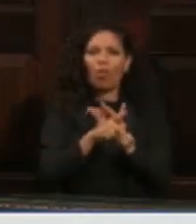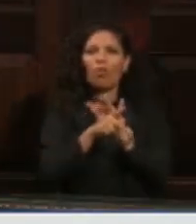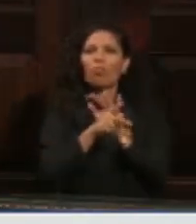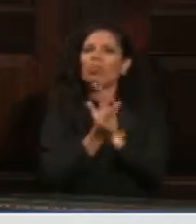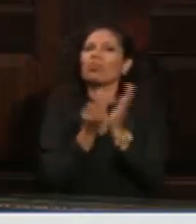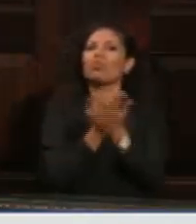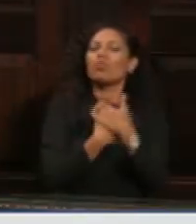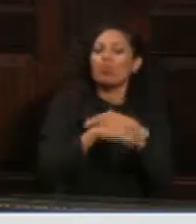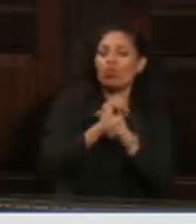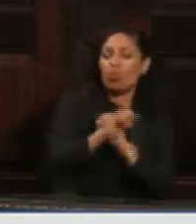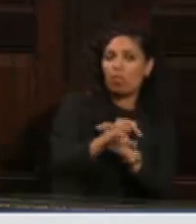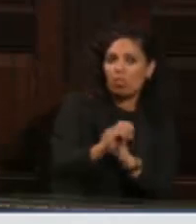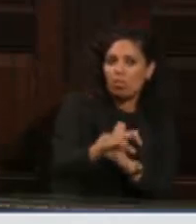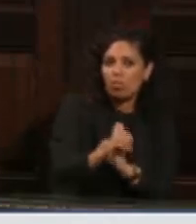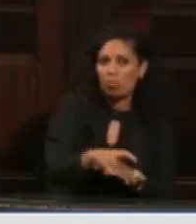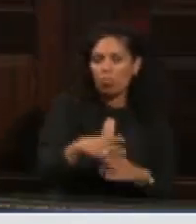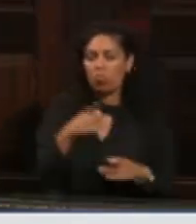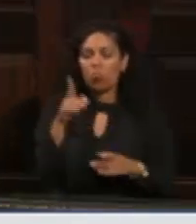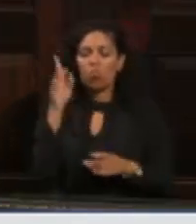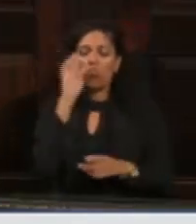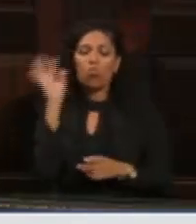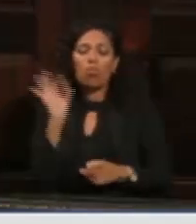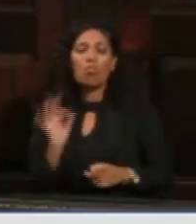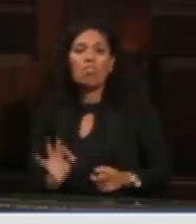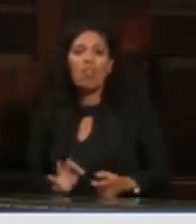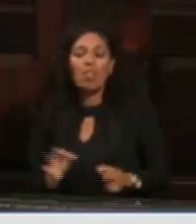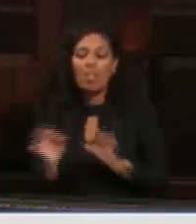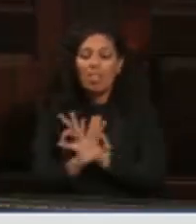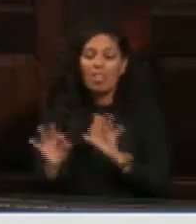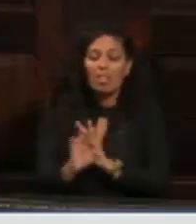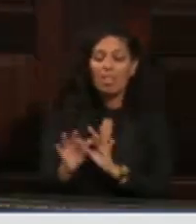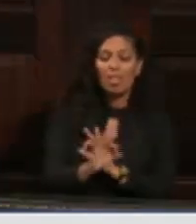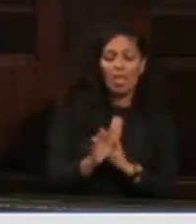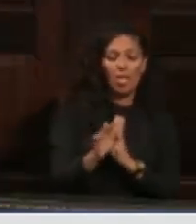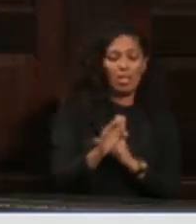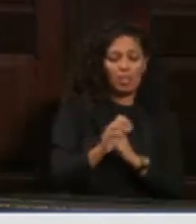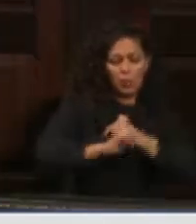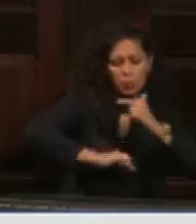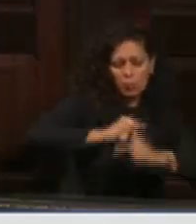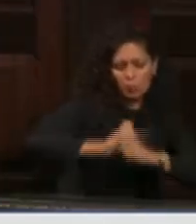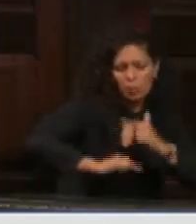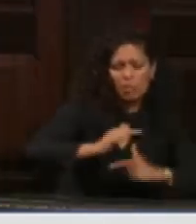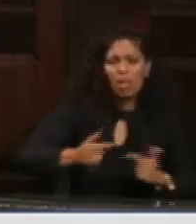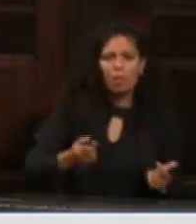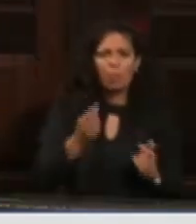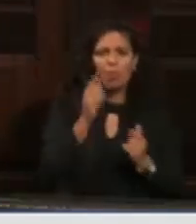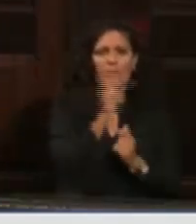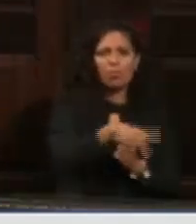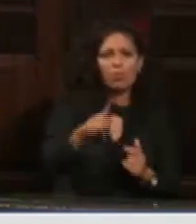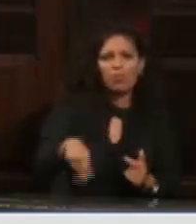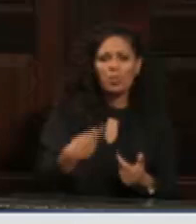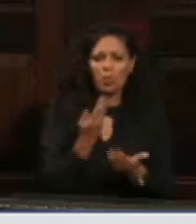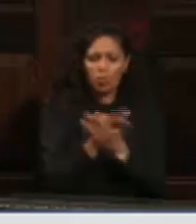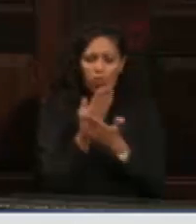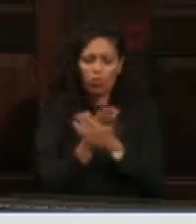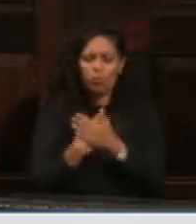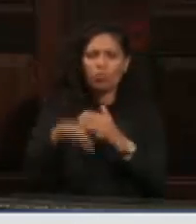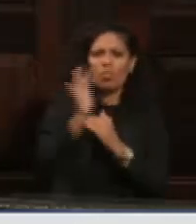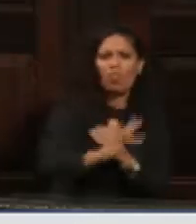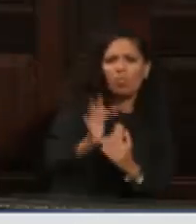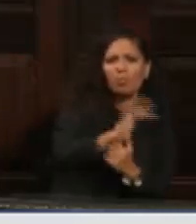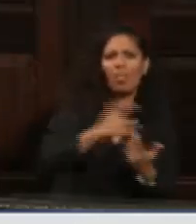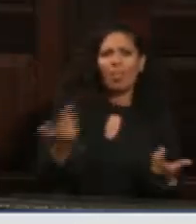os processos de formação de professores, desconhece a política de formação de professores em curso de licenciatura, os cursos normais de nível médio,